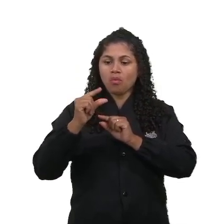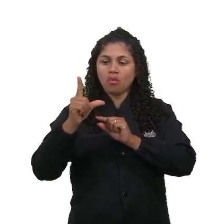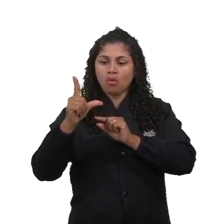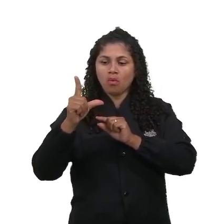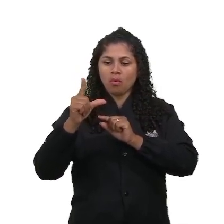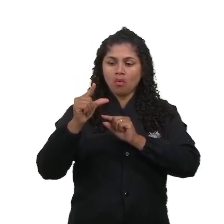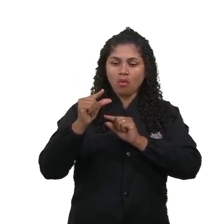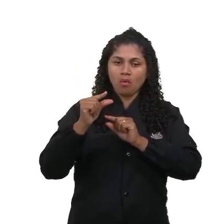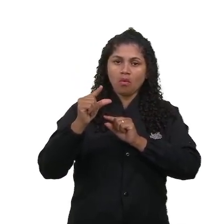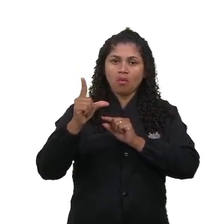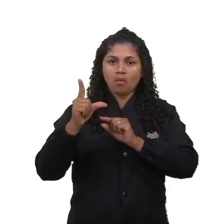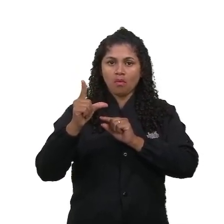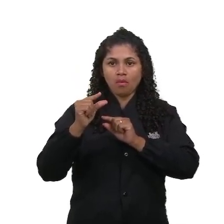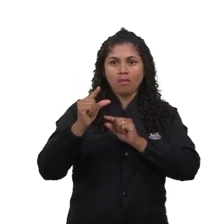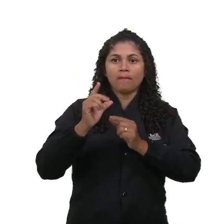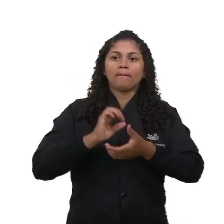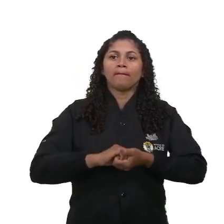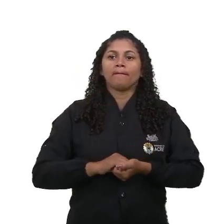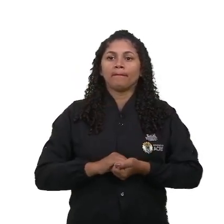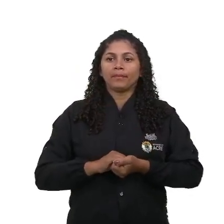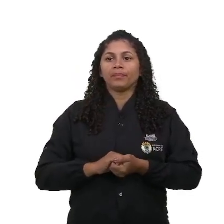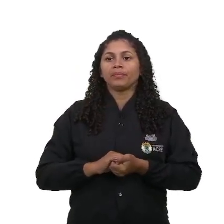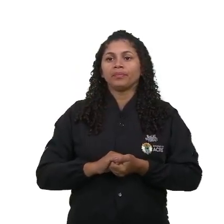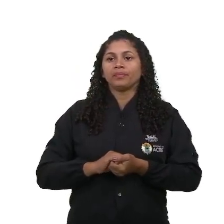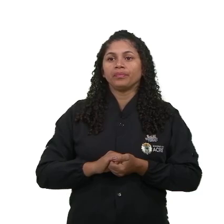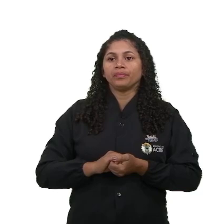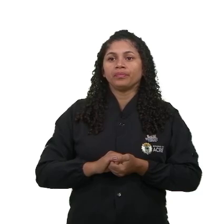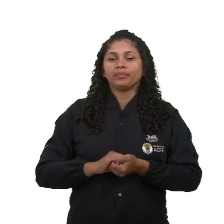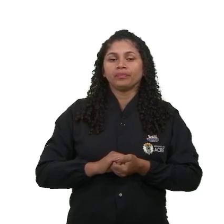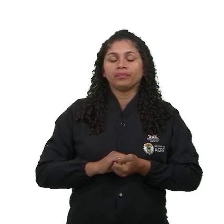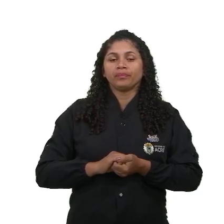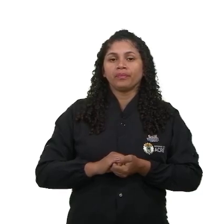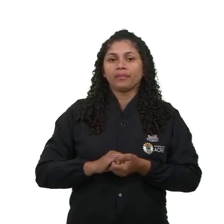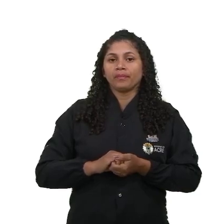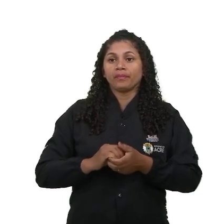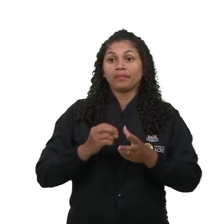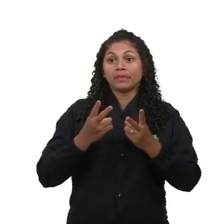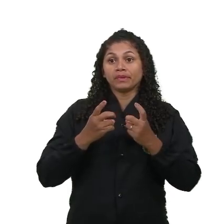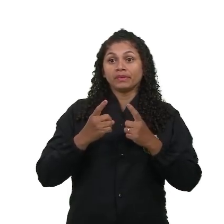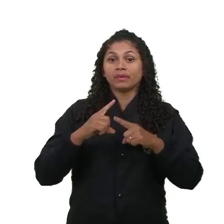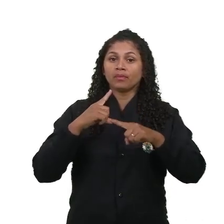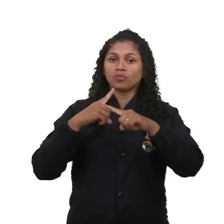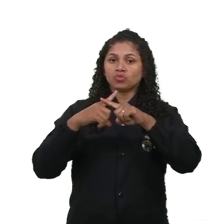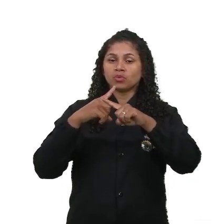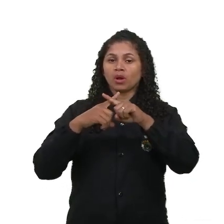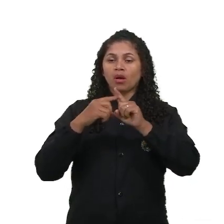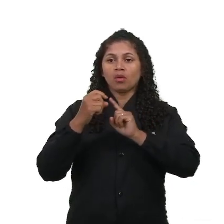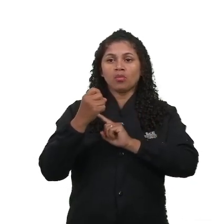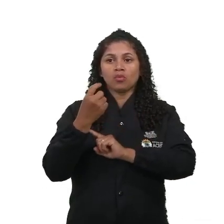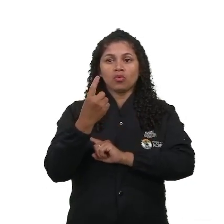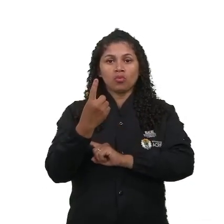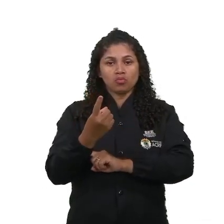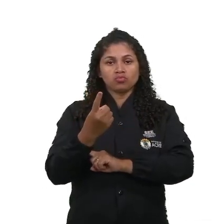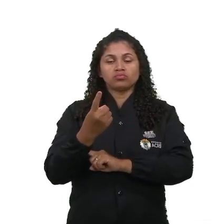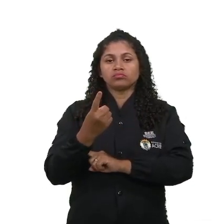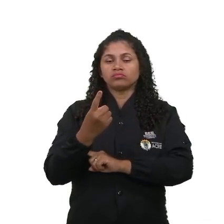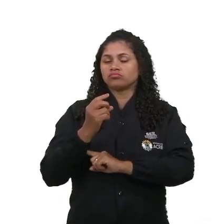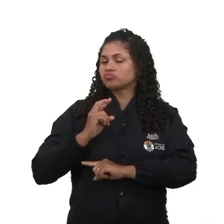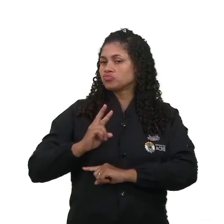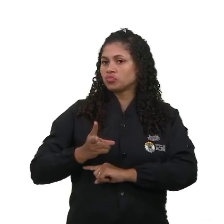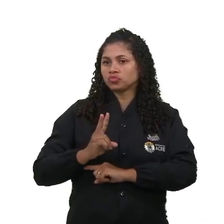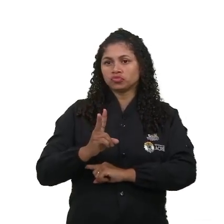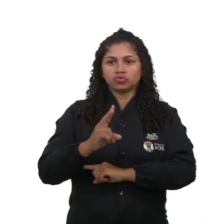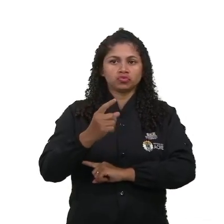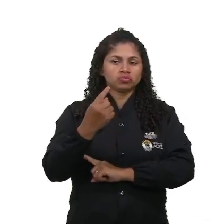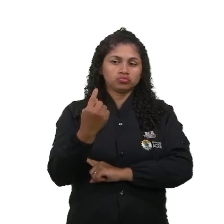negativo. Veja que se nós multiplicarmos por 1, continua o mesmo vetor. Se nós multiplicarmos por um número menor